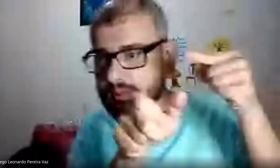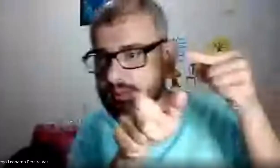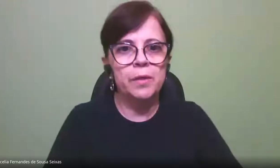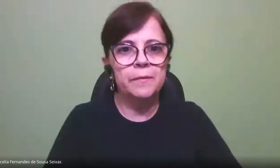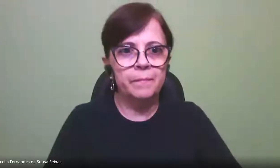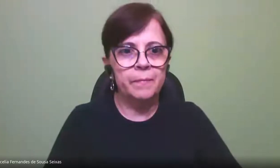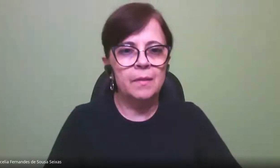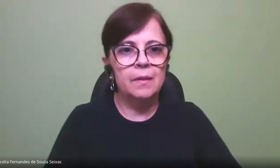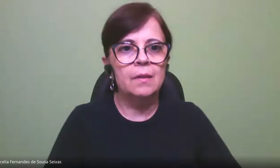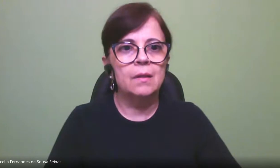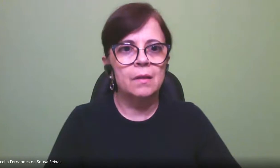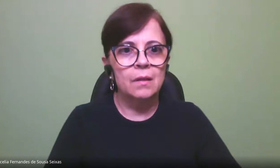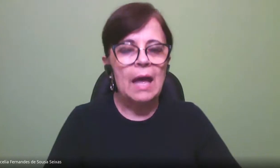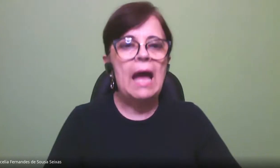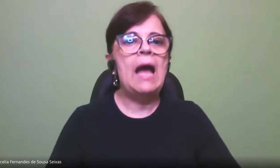Pessoa.